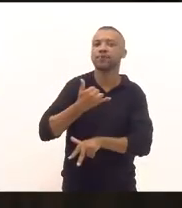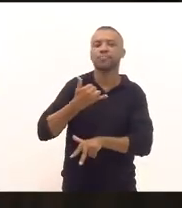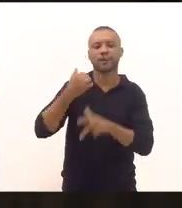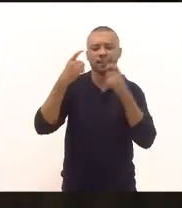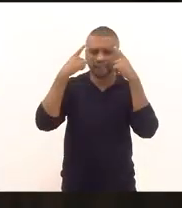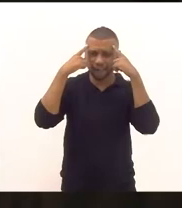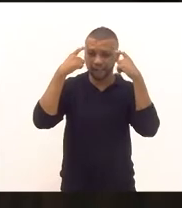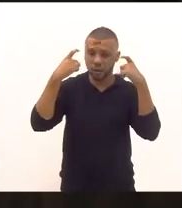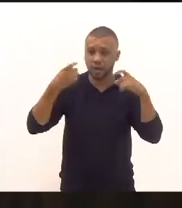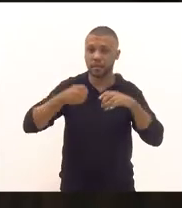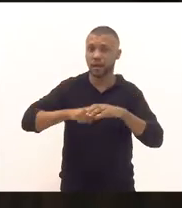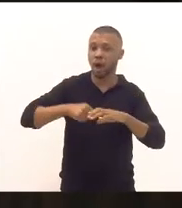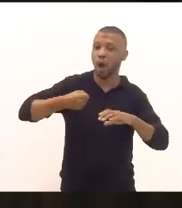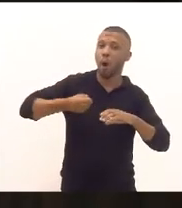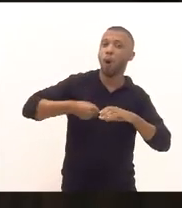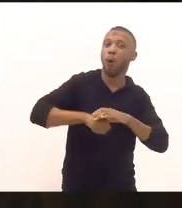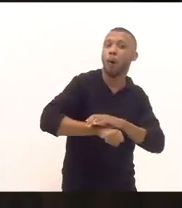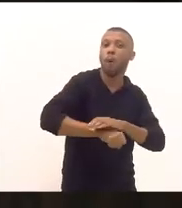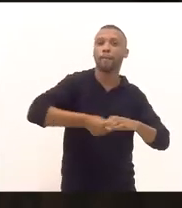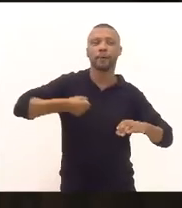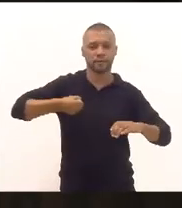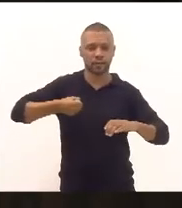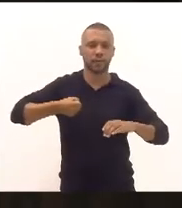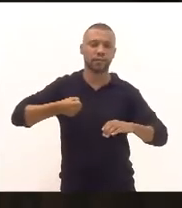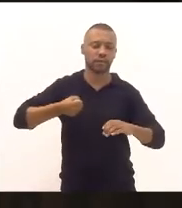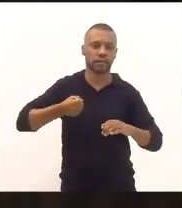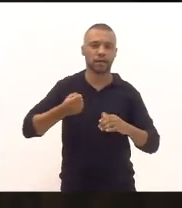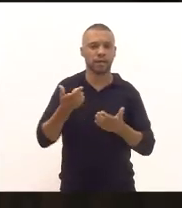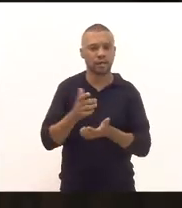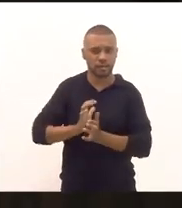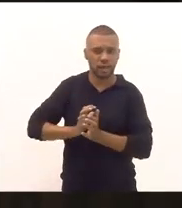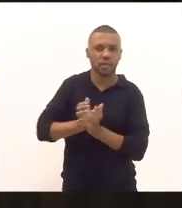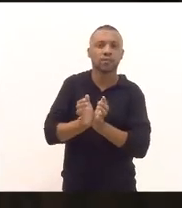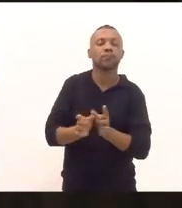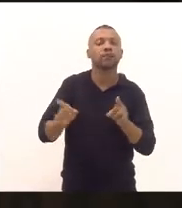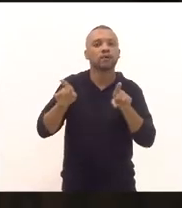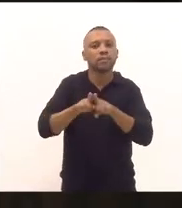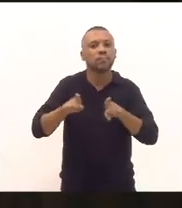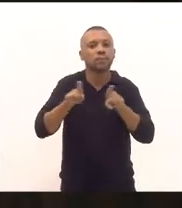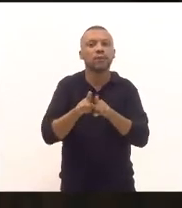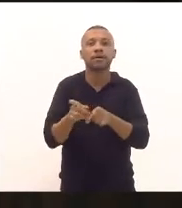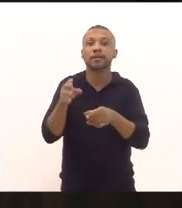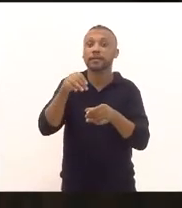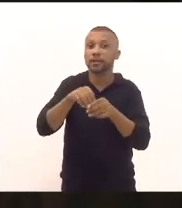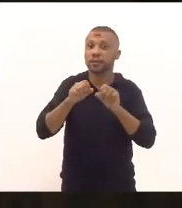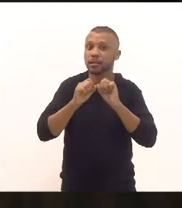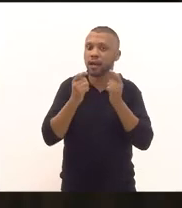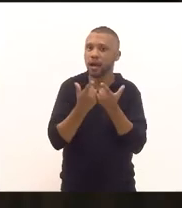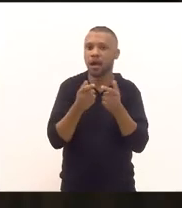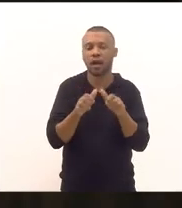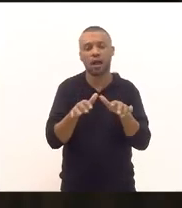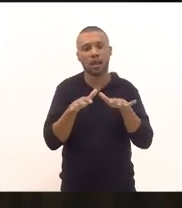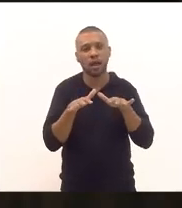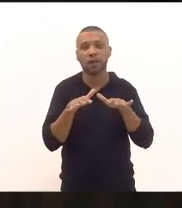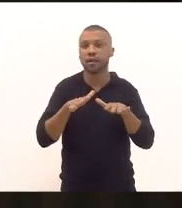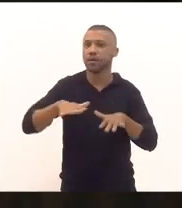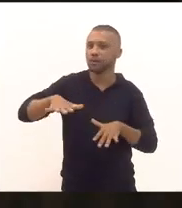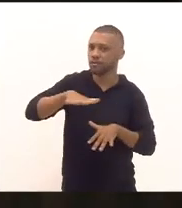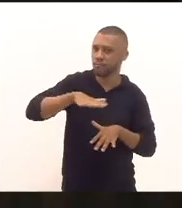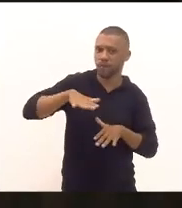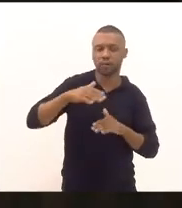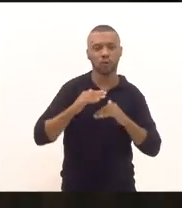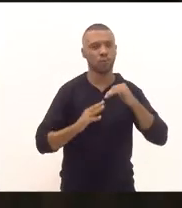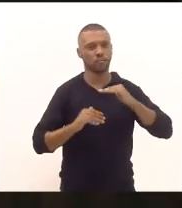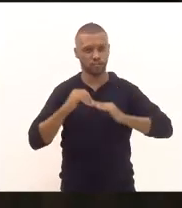violência obstétrica esse racismo que também dentro dessas casas de legislativo e dentro desses espaços